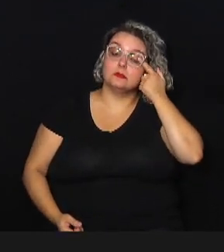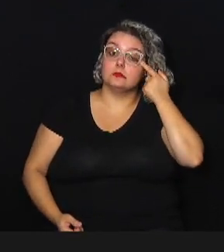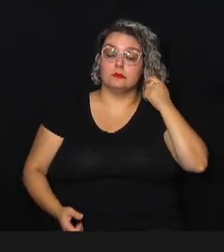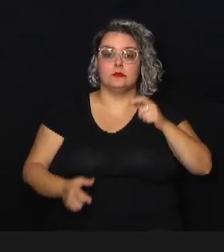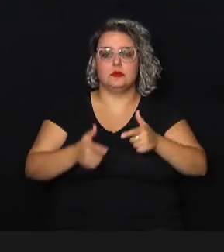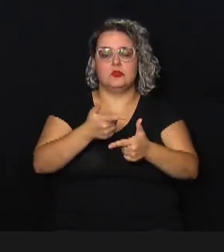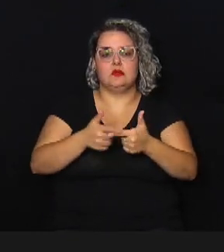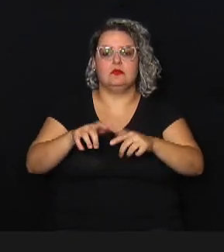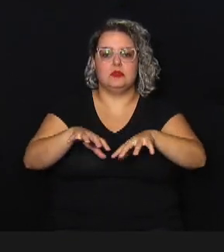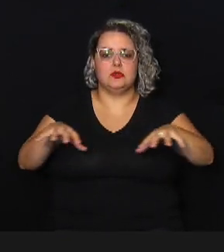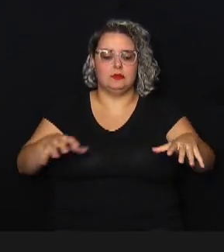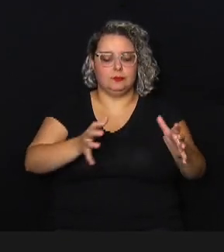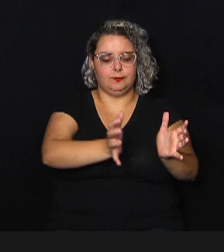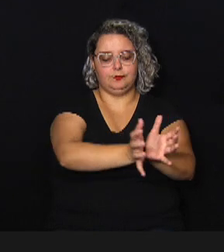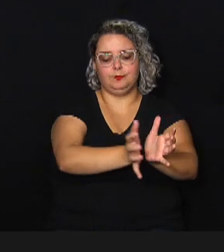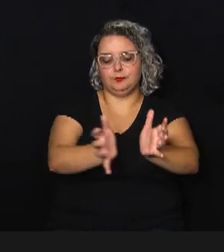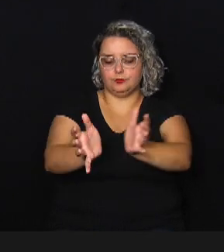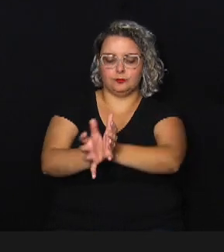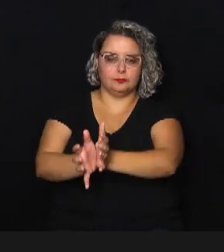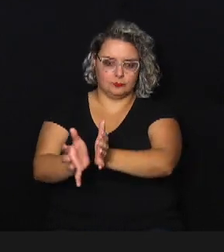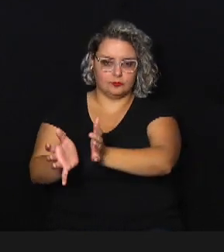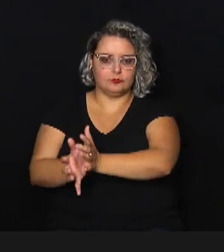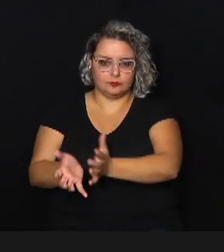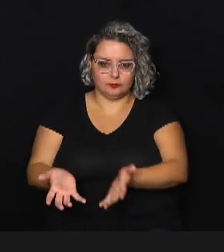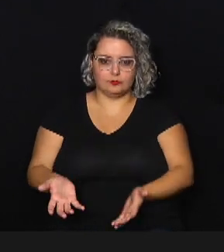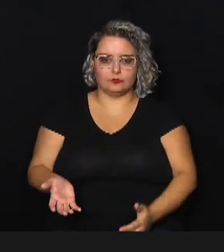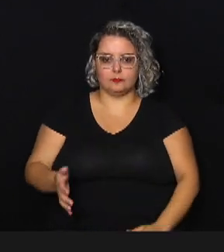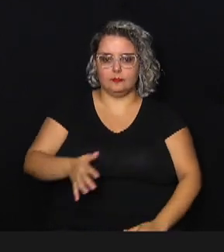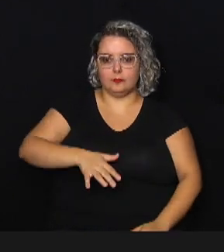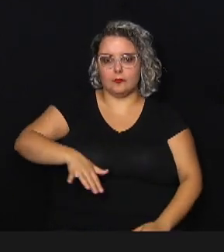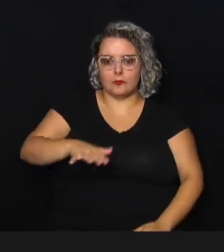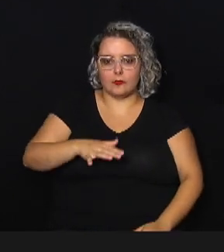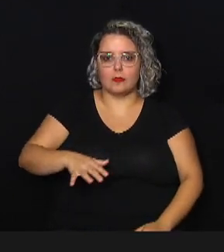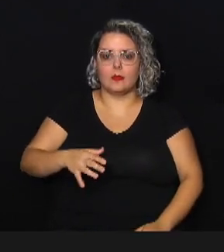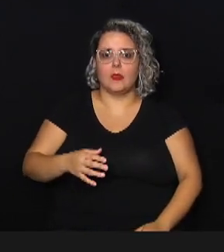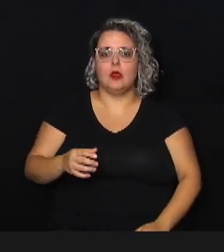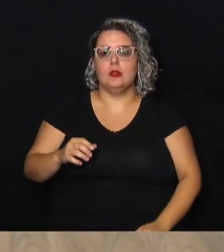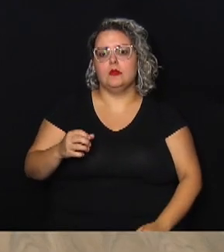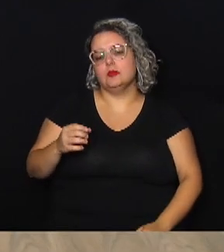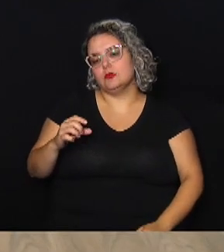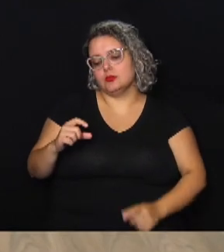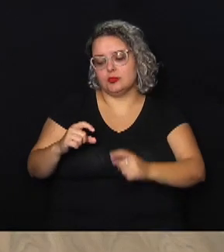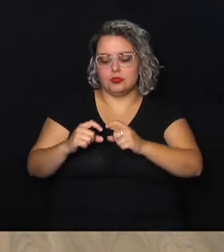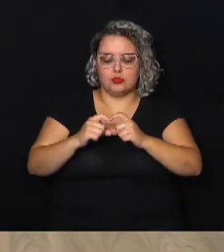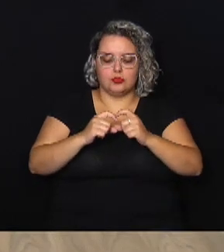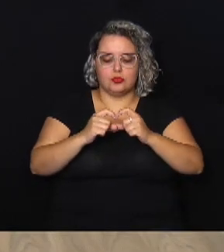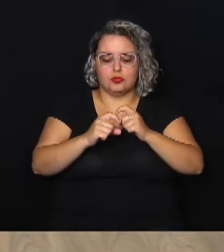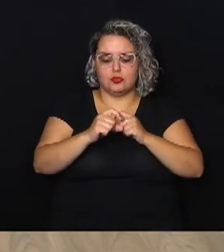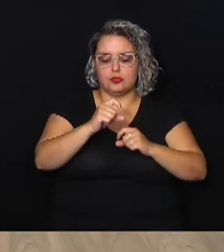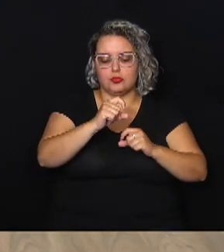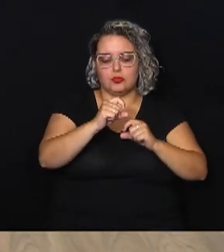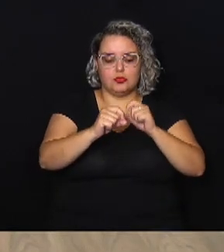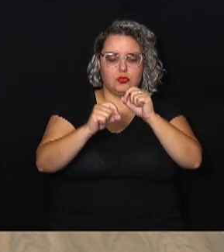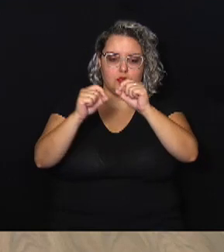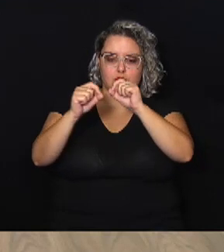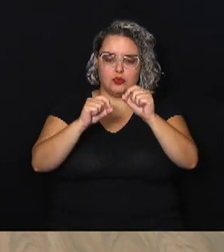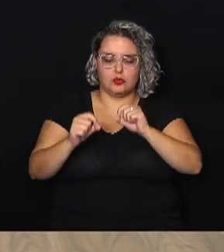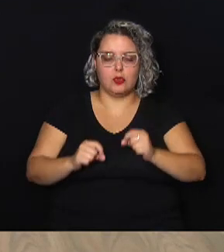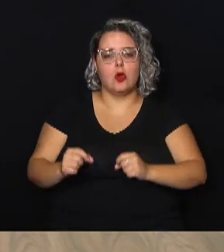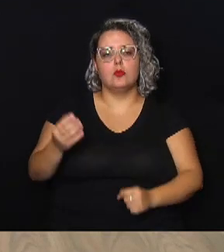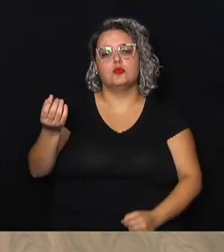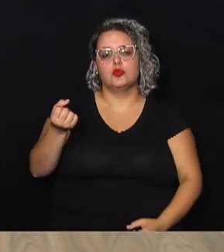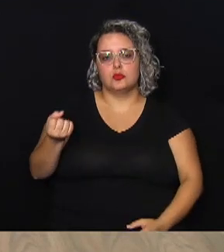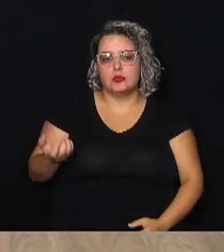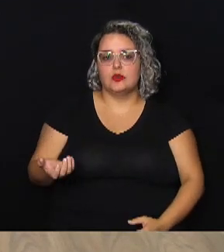Né, da série branca do nosso sangue. Então já vamos começar aí a falar, né? Porque